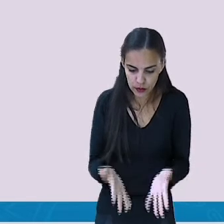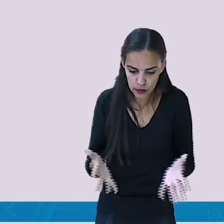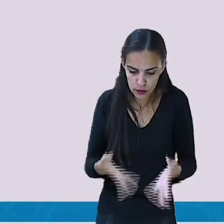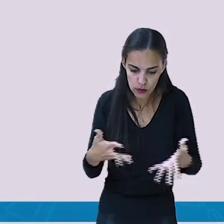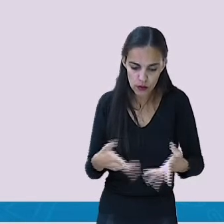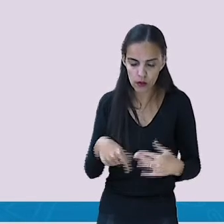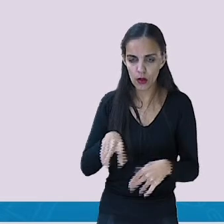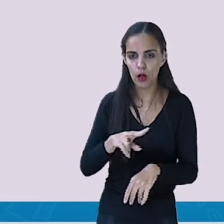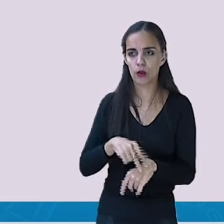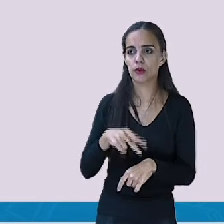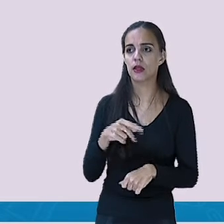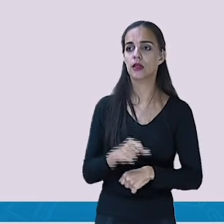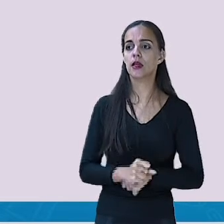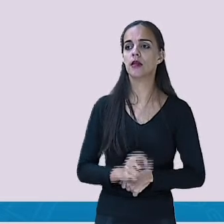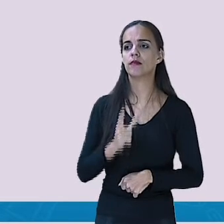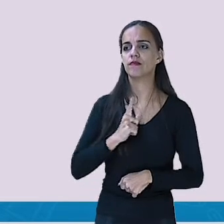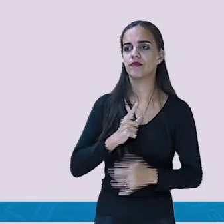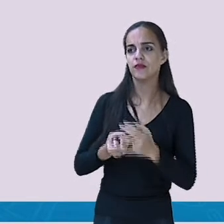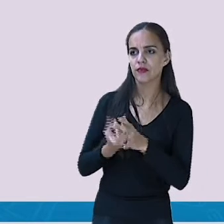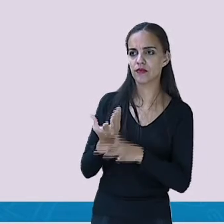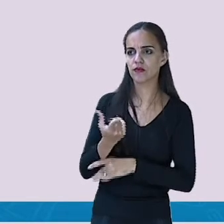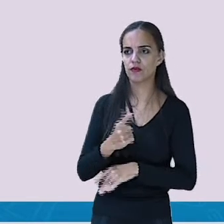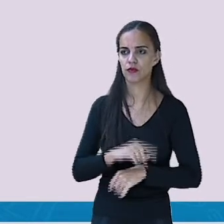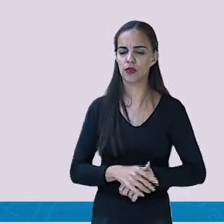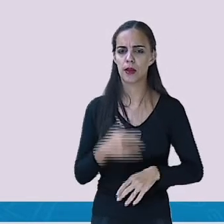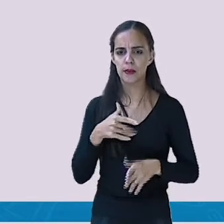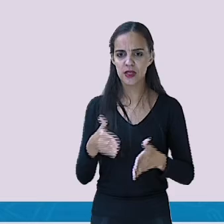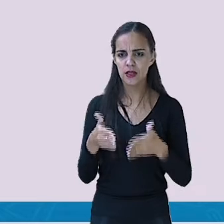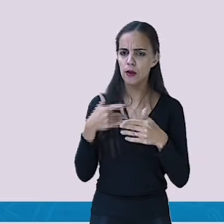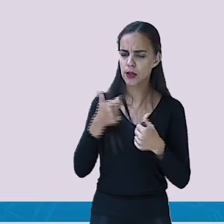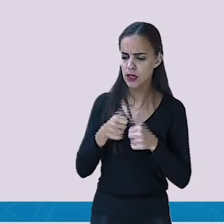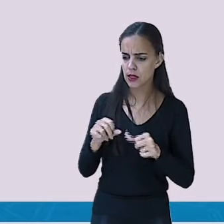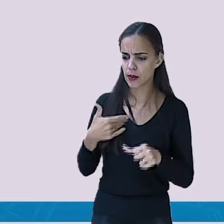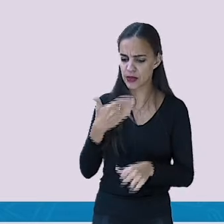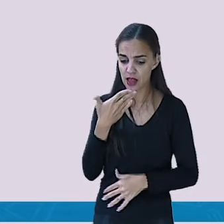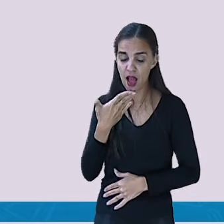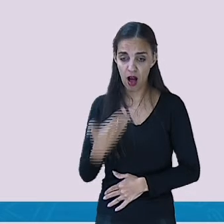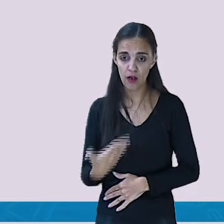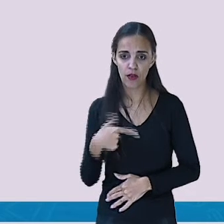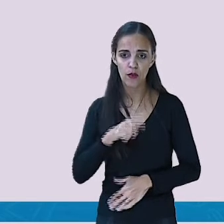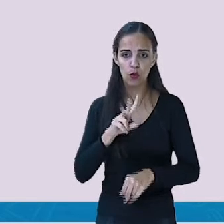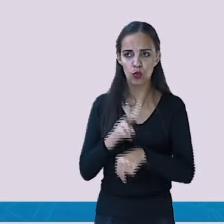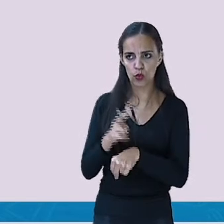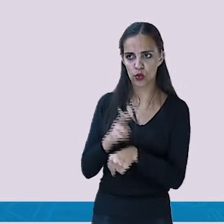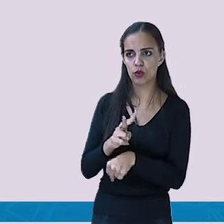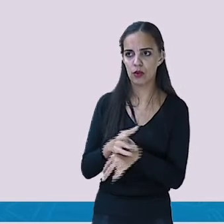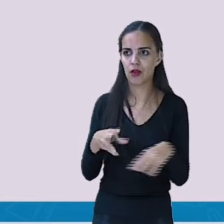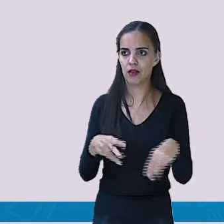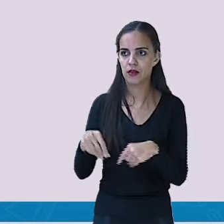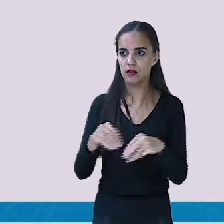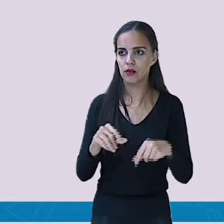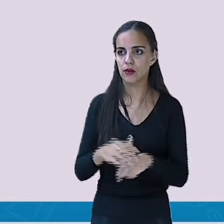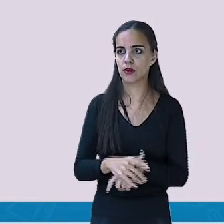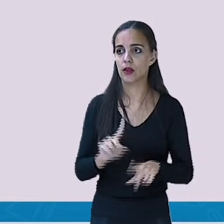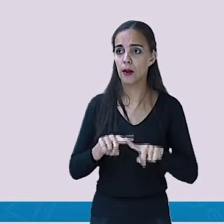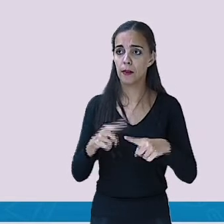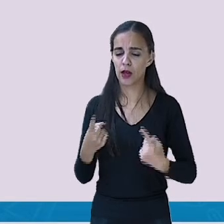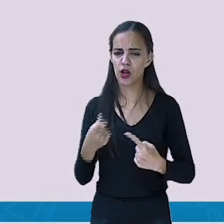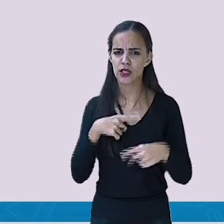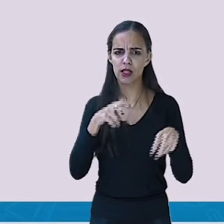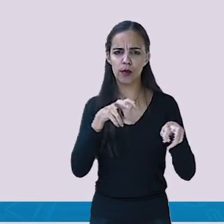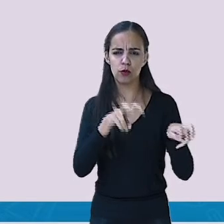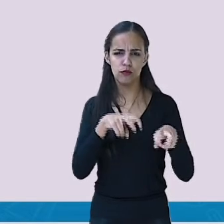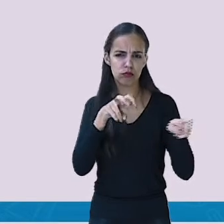desejos da terra e agir a favor deles. Como? Para eu ter uma agricultura, para